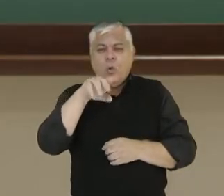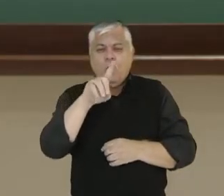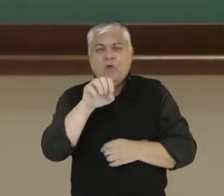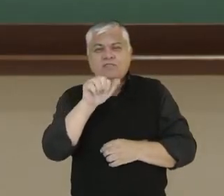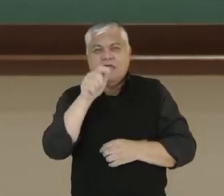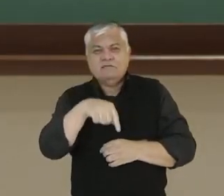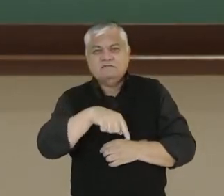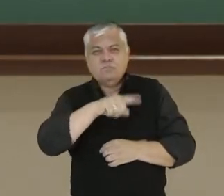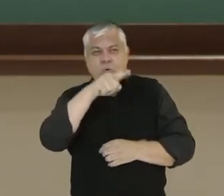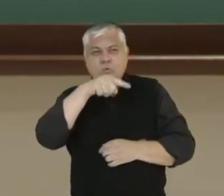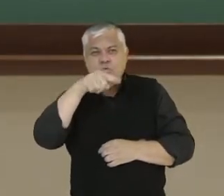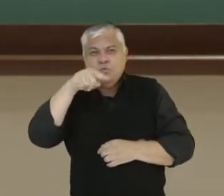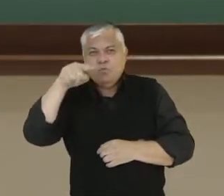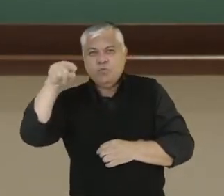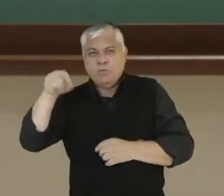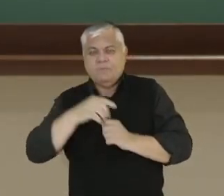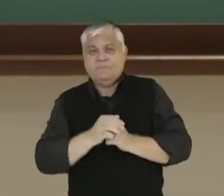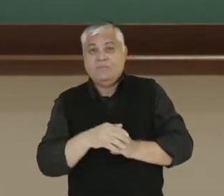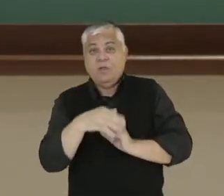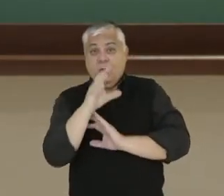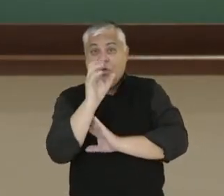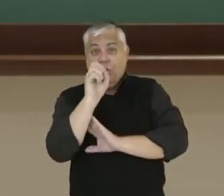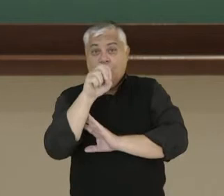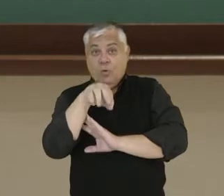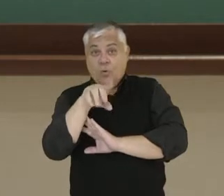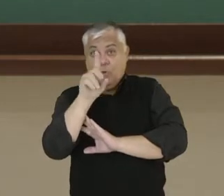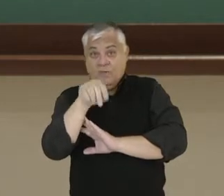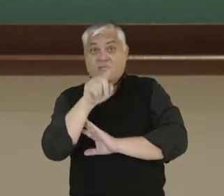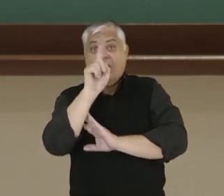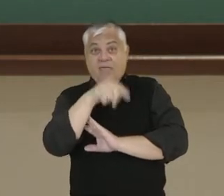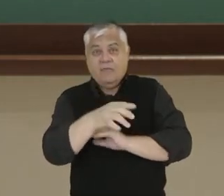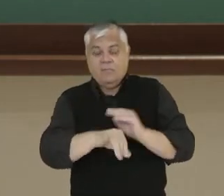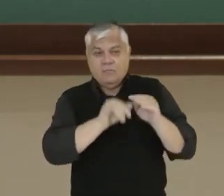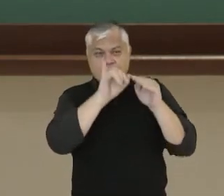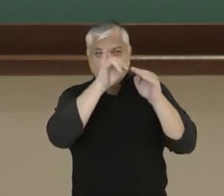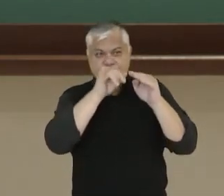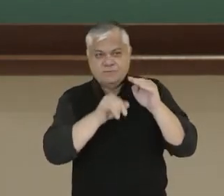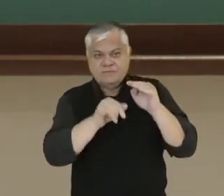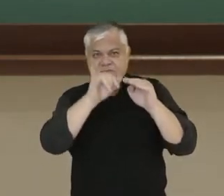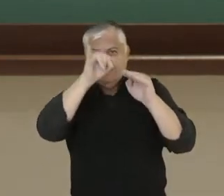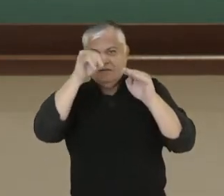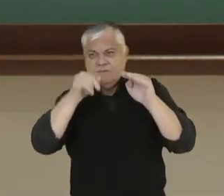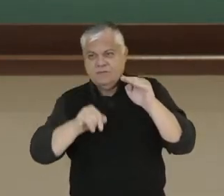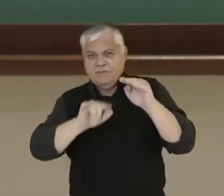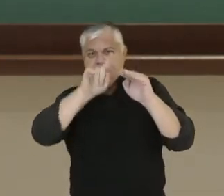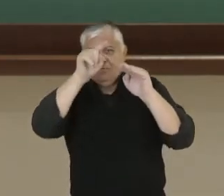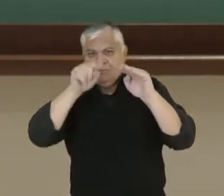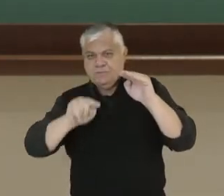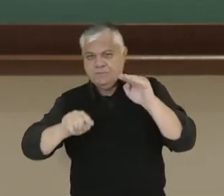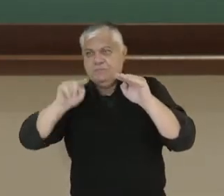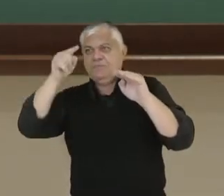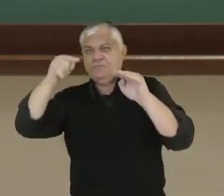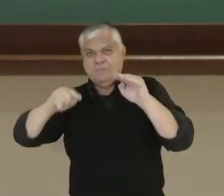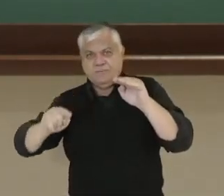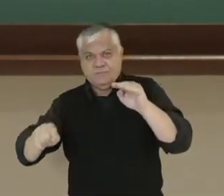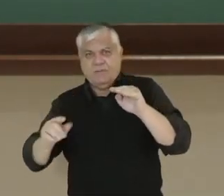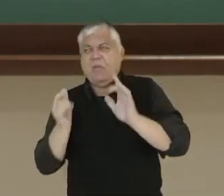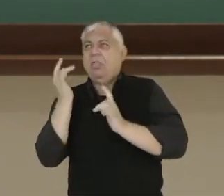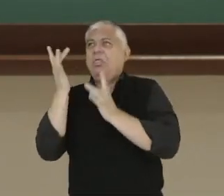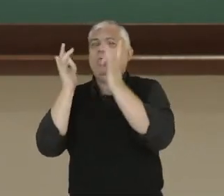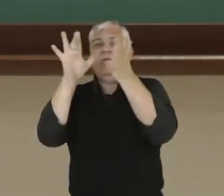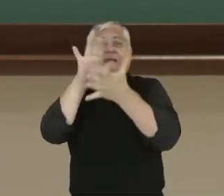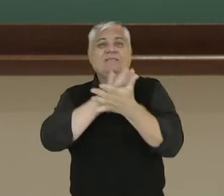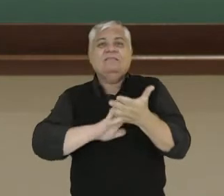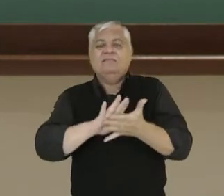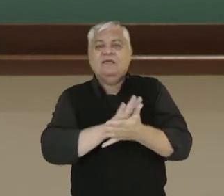Vale destacar que uma onda, ela é uma energia que se propaga sem levar matéria com ela. Nós temos dois